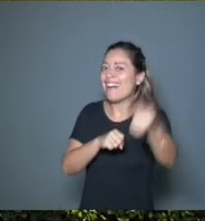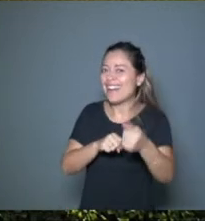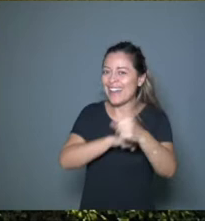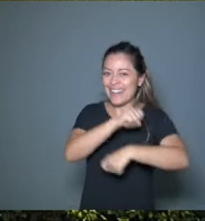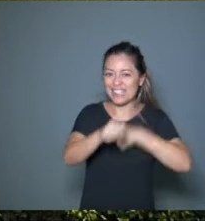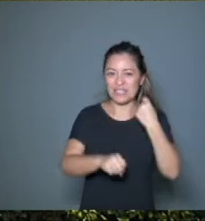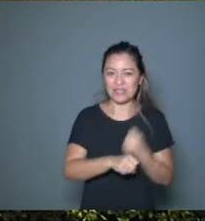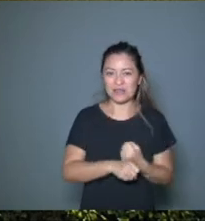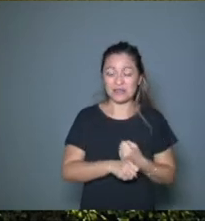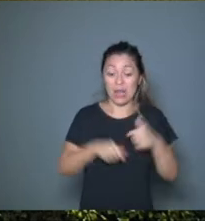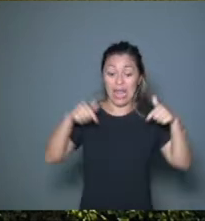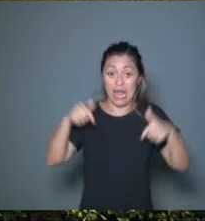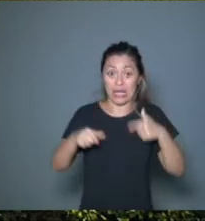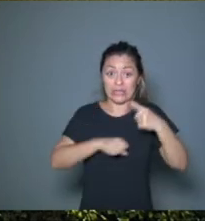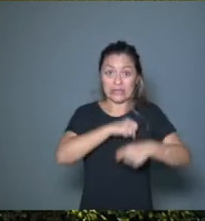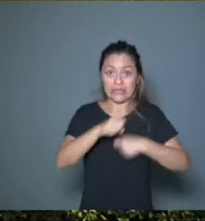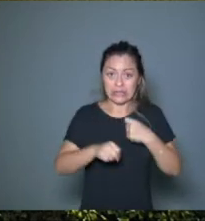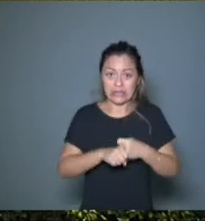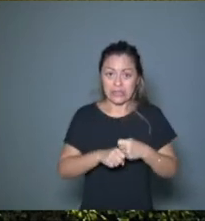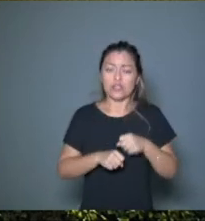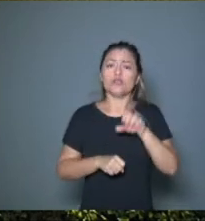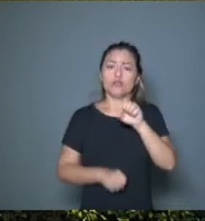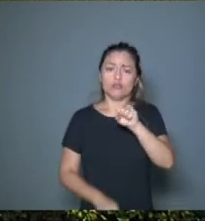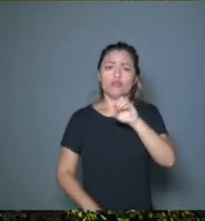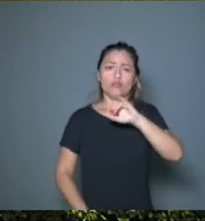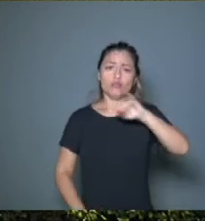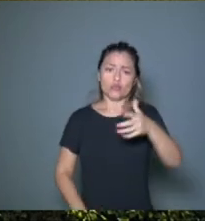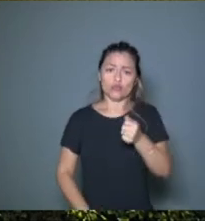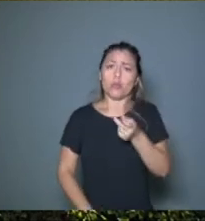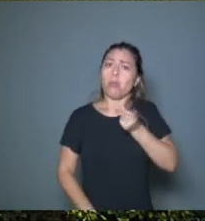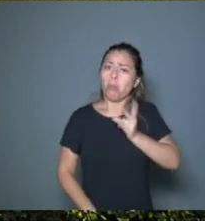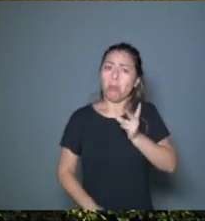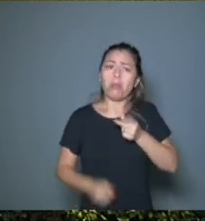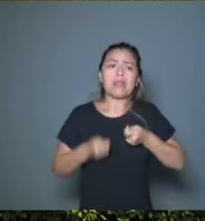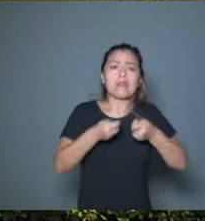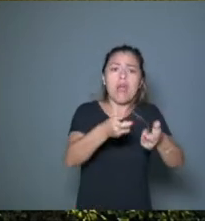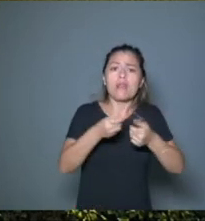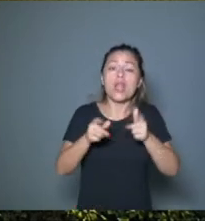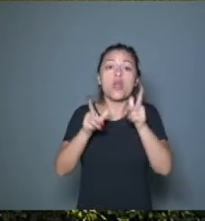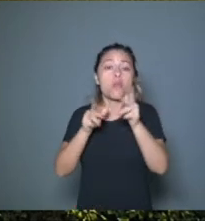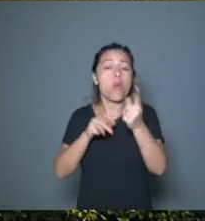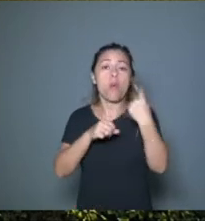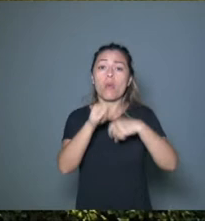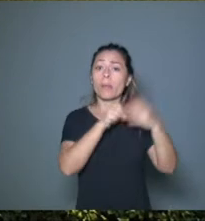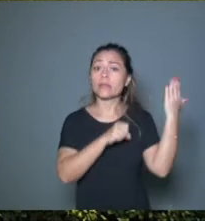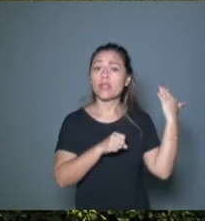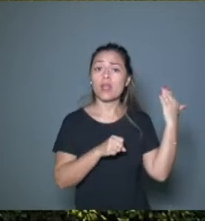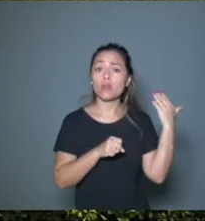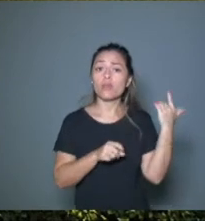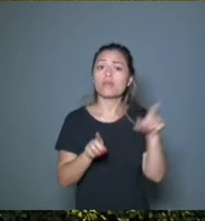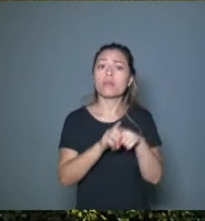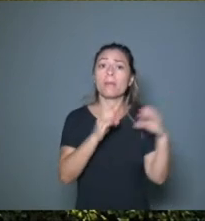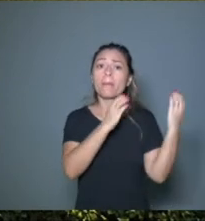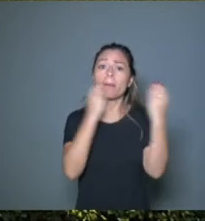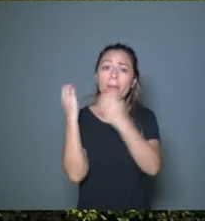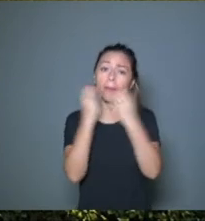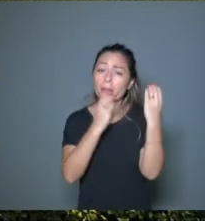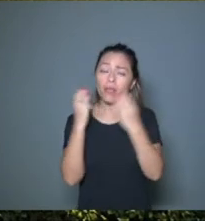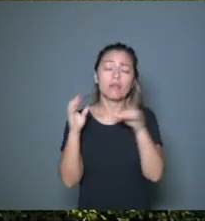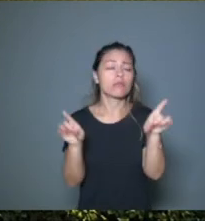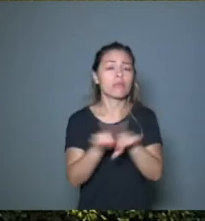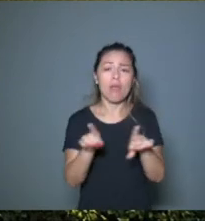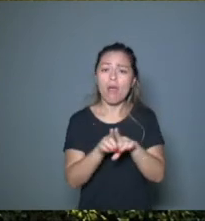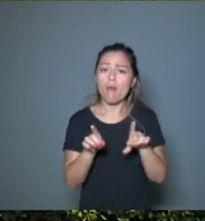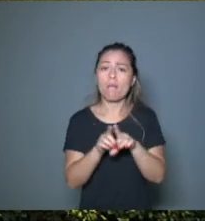a gente vai entregar soja no mesmo patamar de produtividade que o ano passado, e o milho promete ser uma produtividade